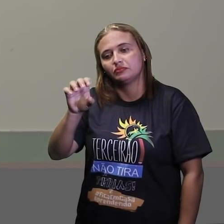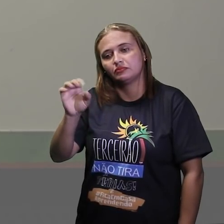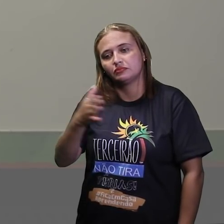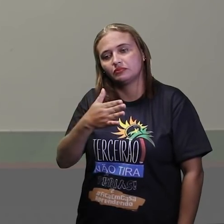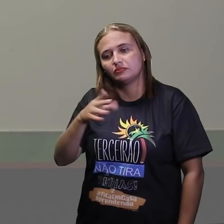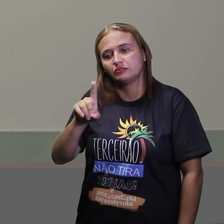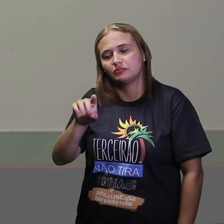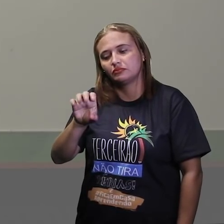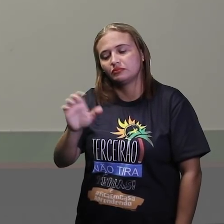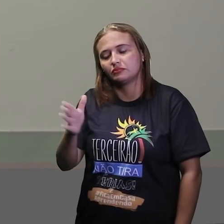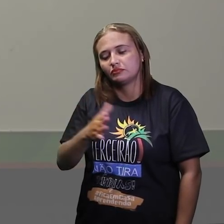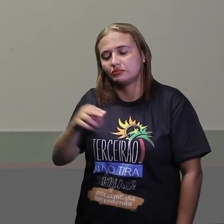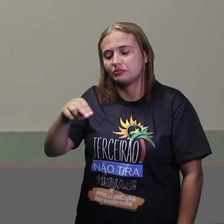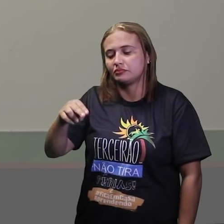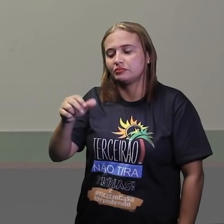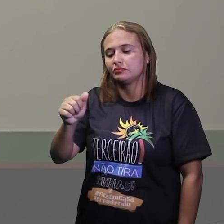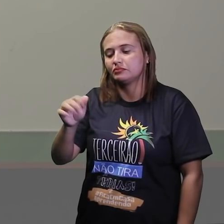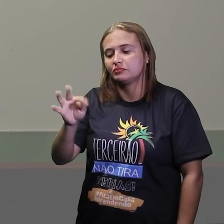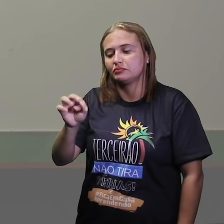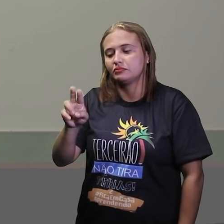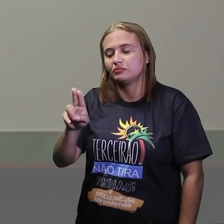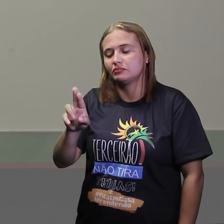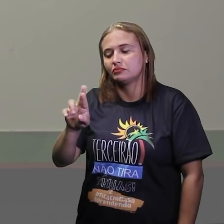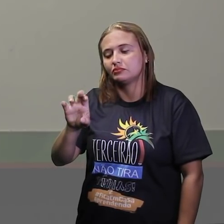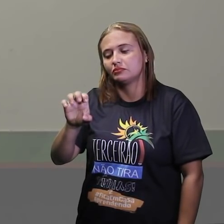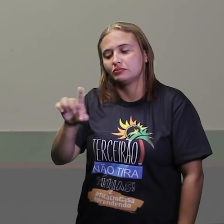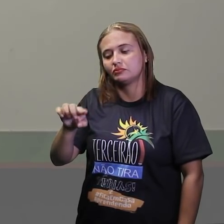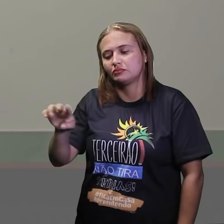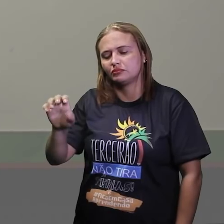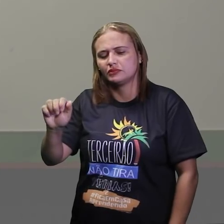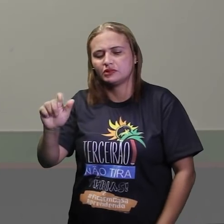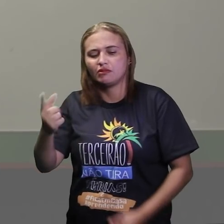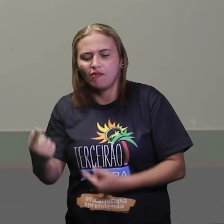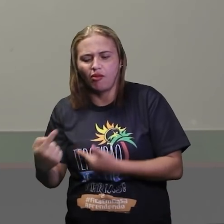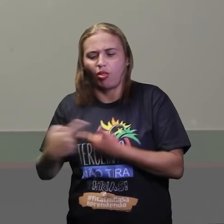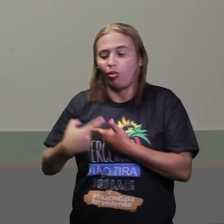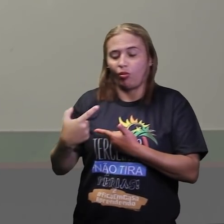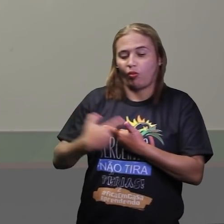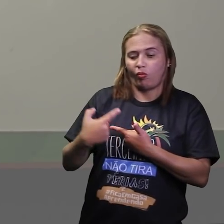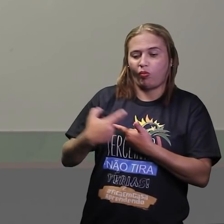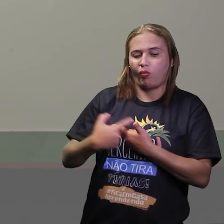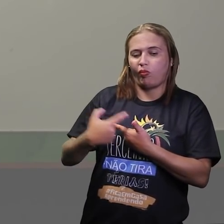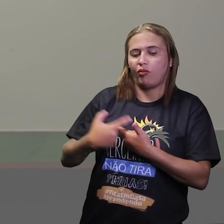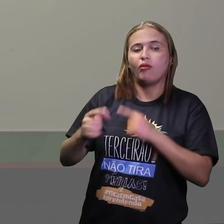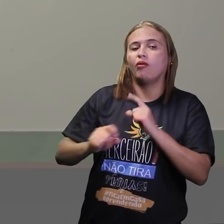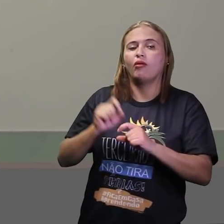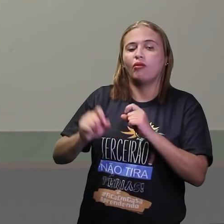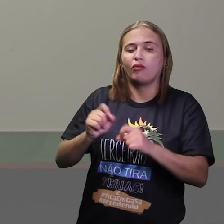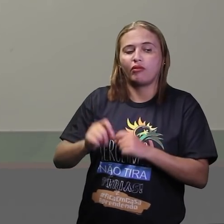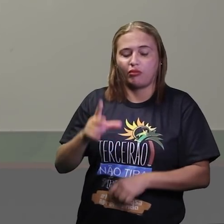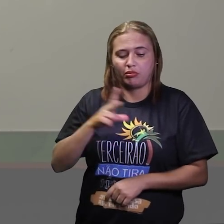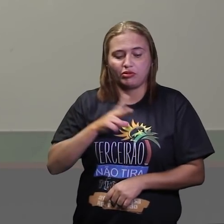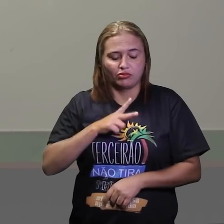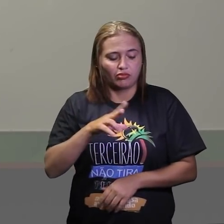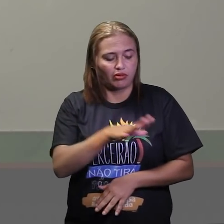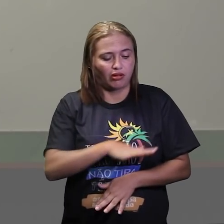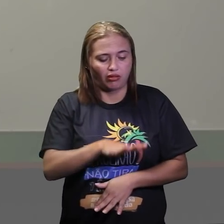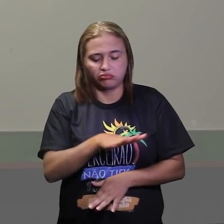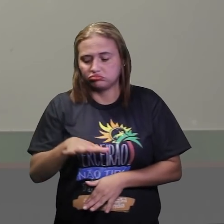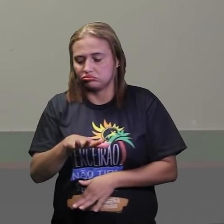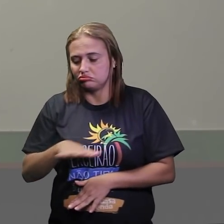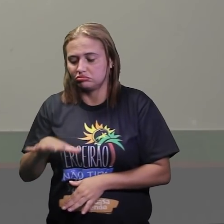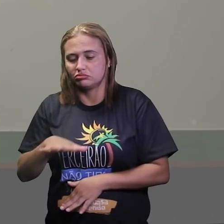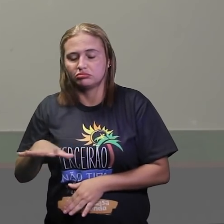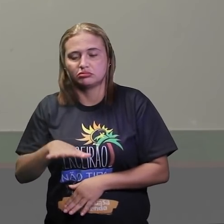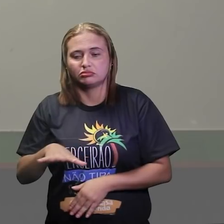ameaça constante. Ó. Esta ameaça aqui se refere à propriedade privada. Te liga